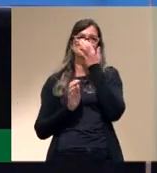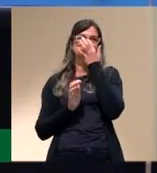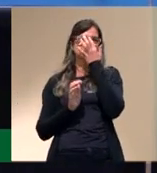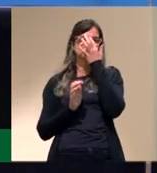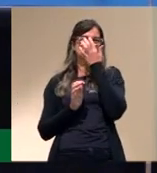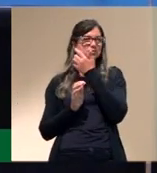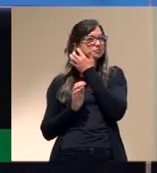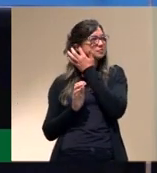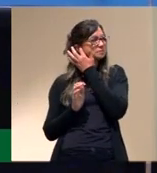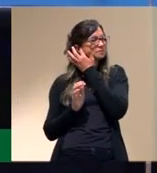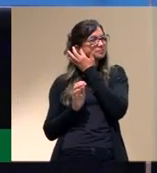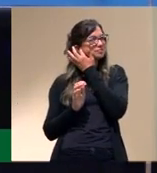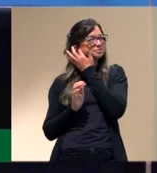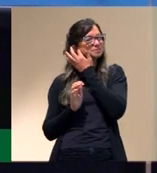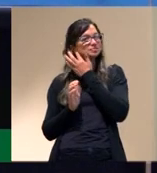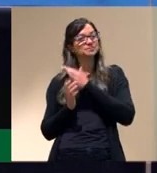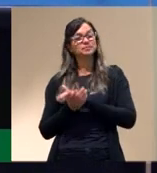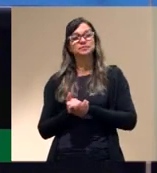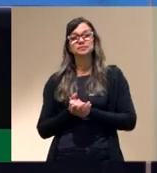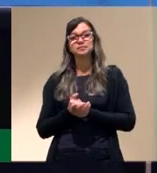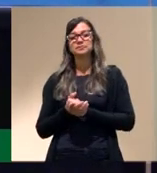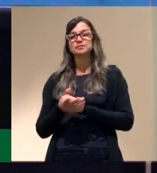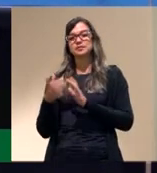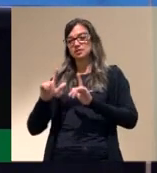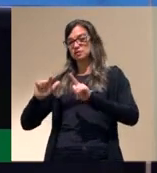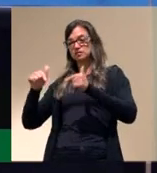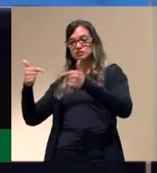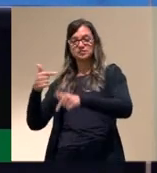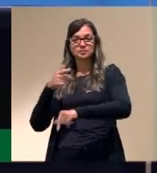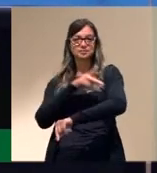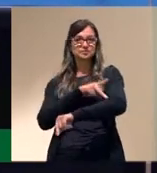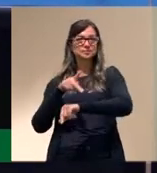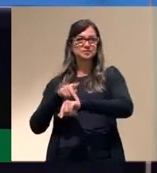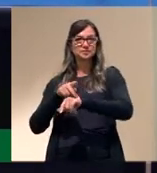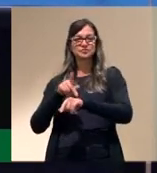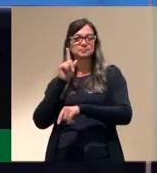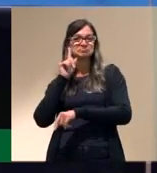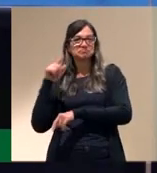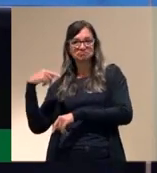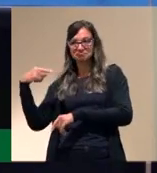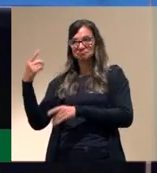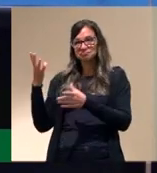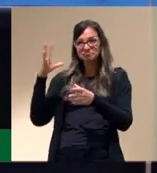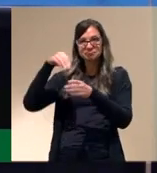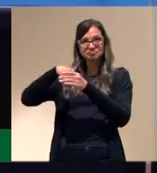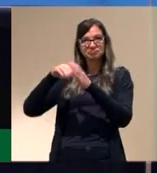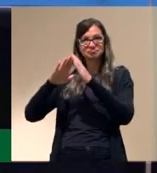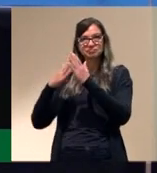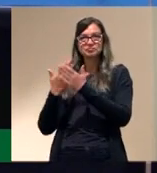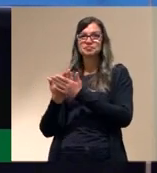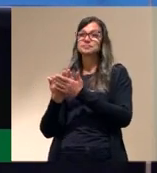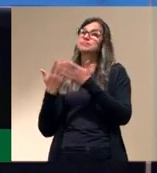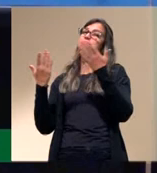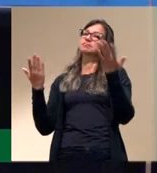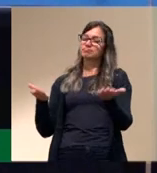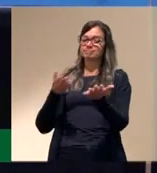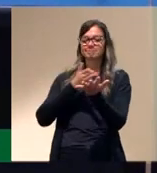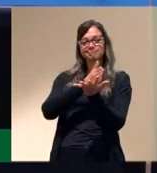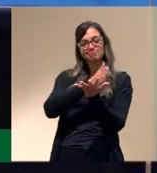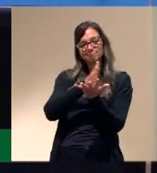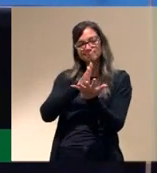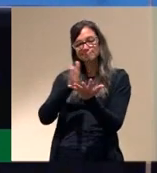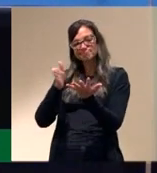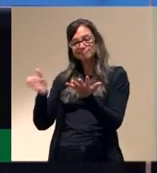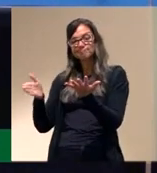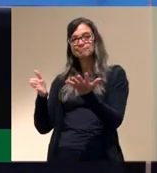ação cotidiana. E foi pensando, então, nesses eixos, nesses pressupostos, que